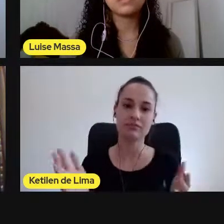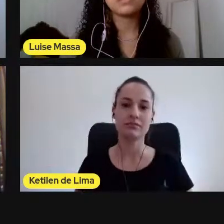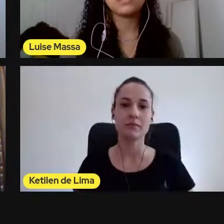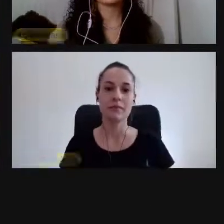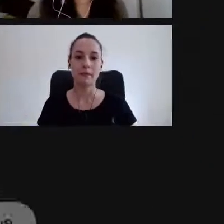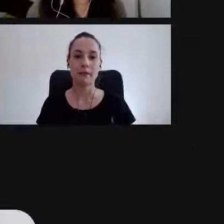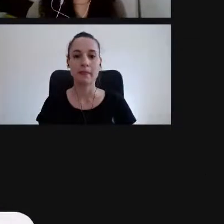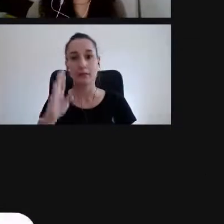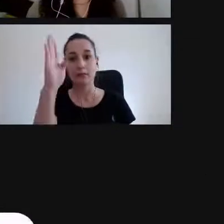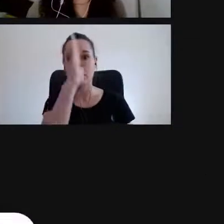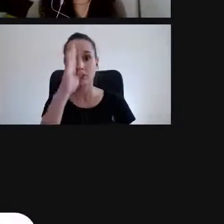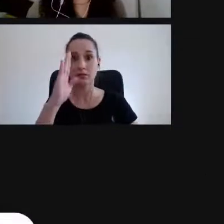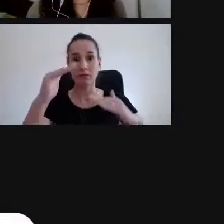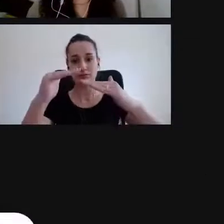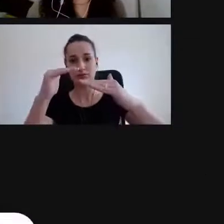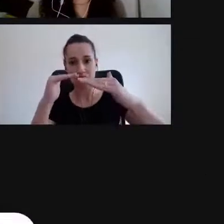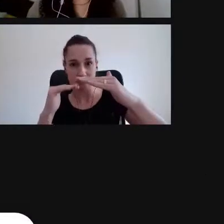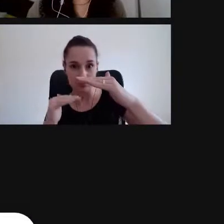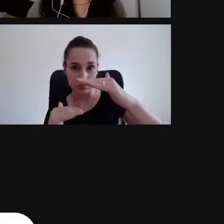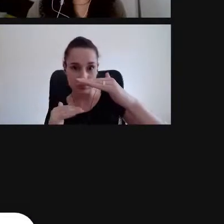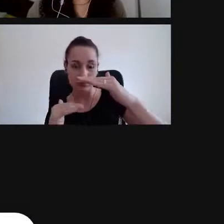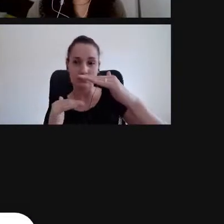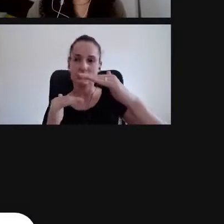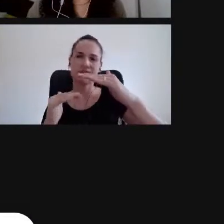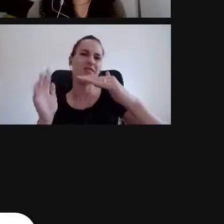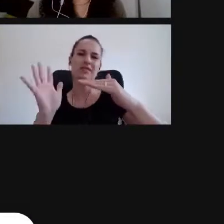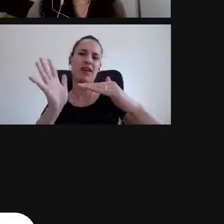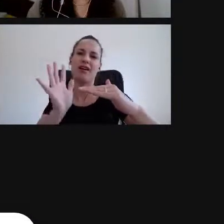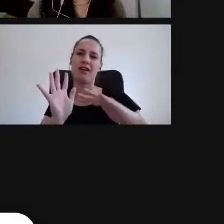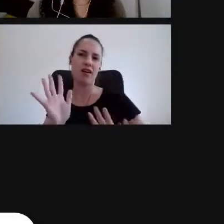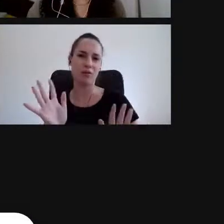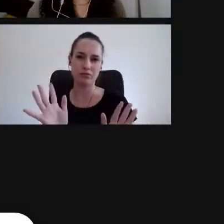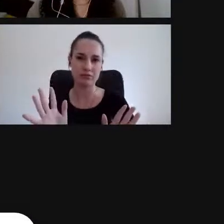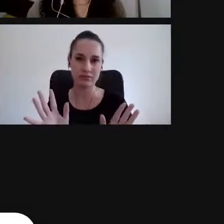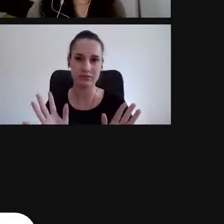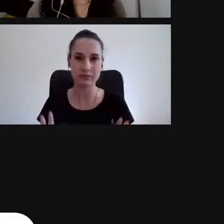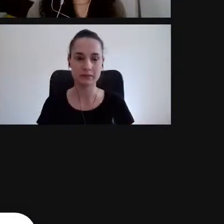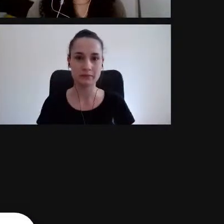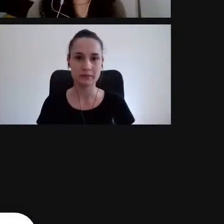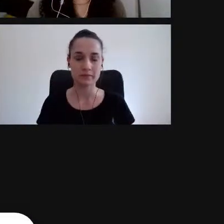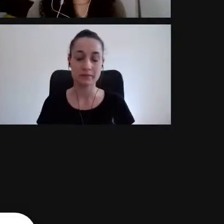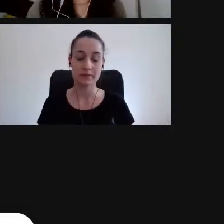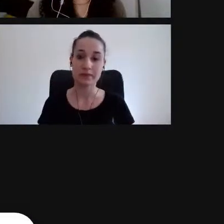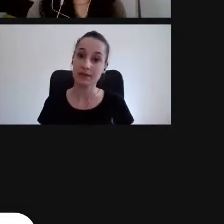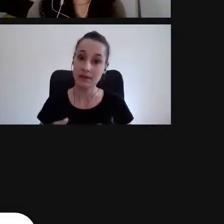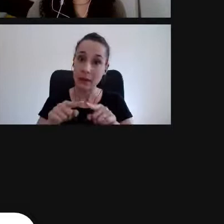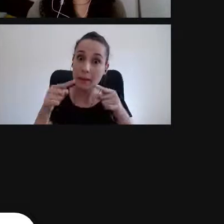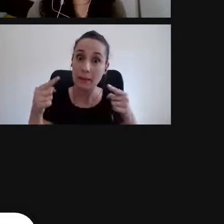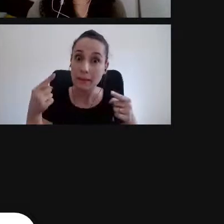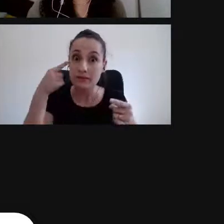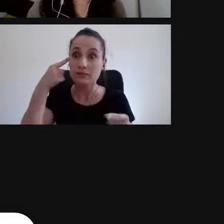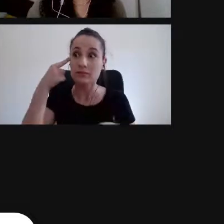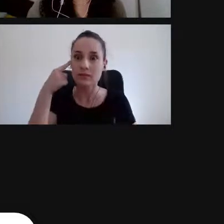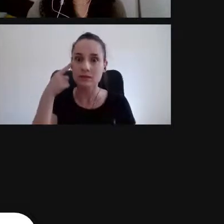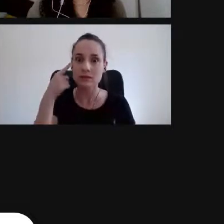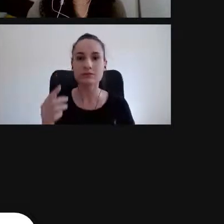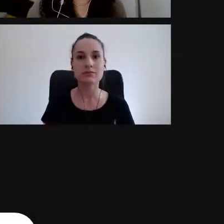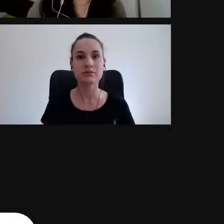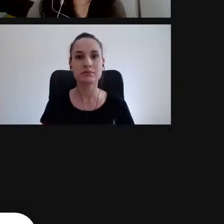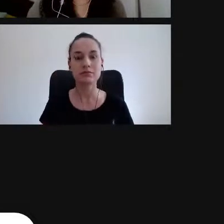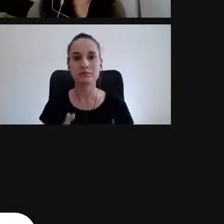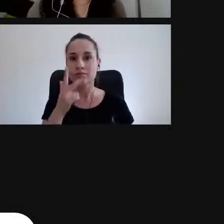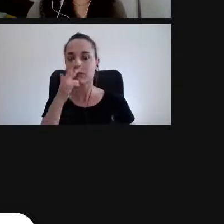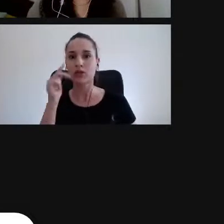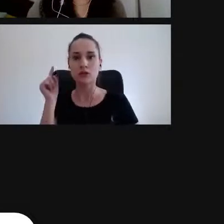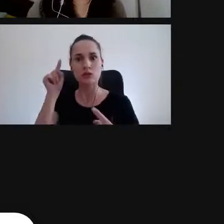país subalterno, né? Ou inferior aos outros. Mas isso nos traz talvez uma missão. E eu me